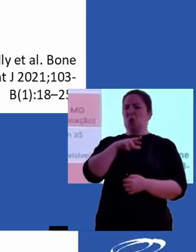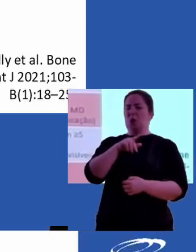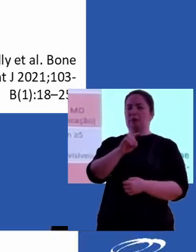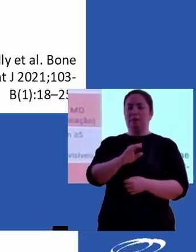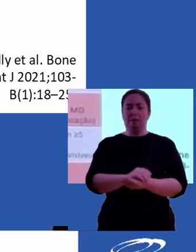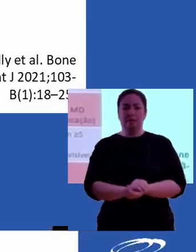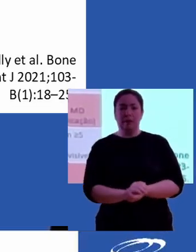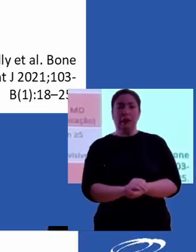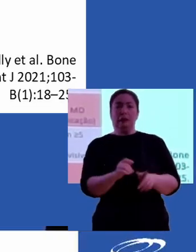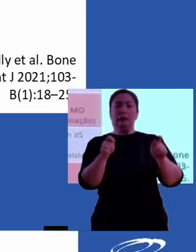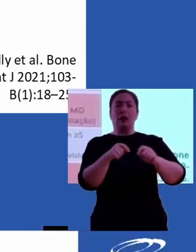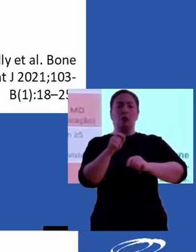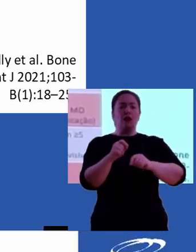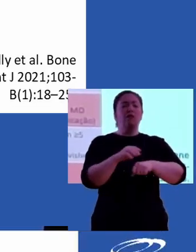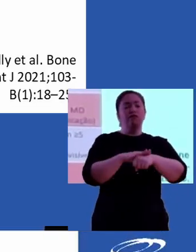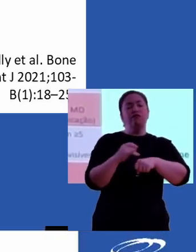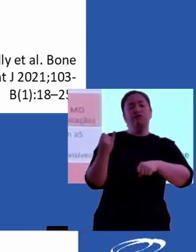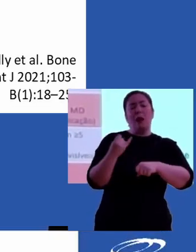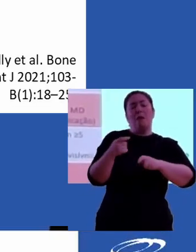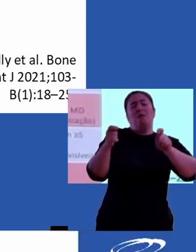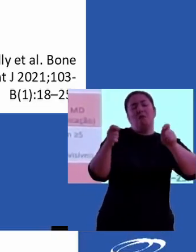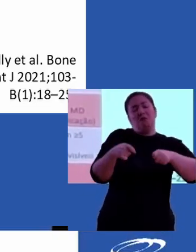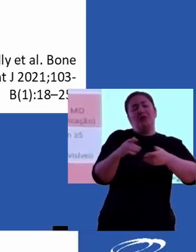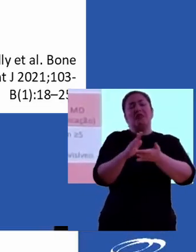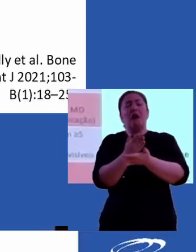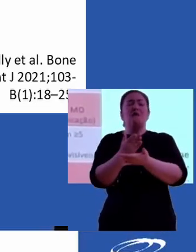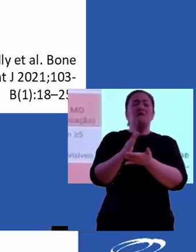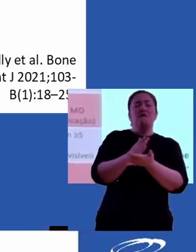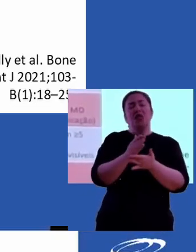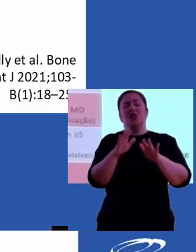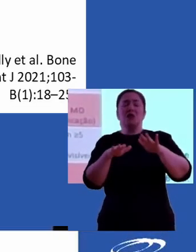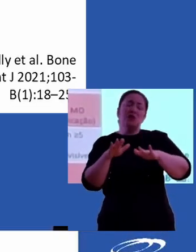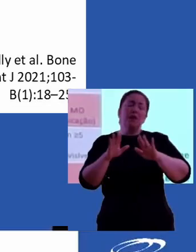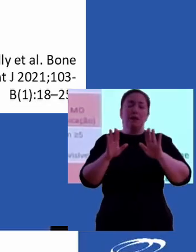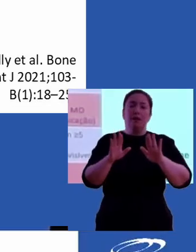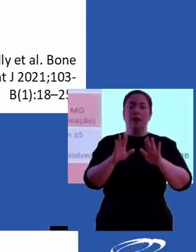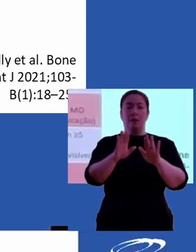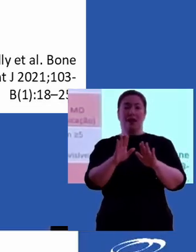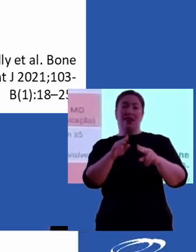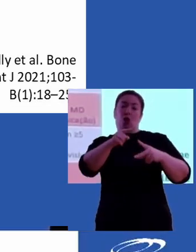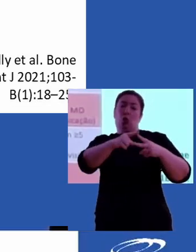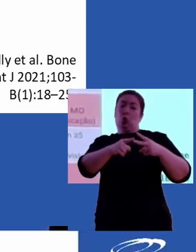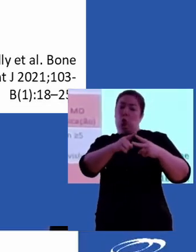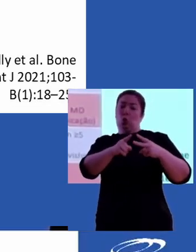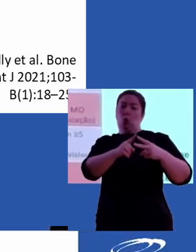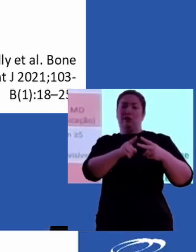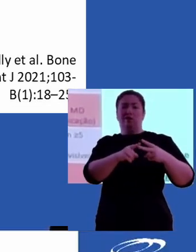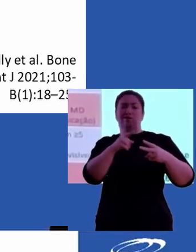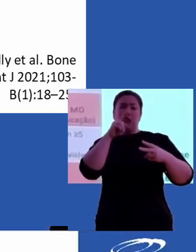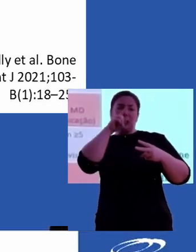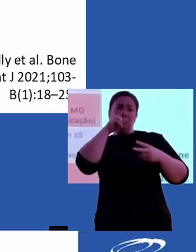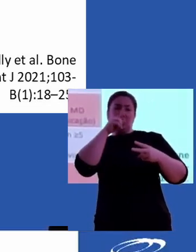um diagnóstico de infecção provável. Você não tem tanta certeza assim, mas você tem duas evidências com menor especificidade